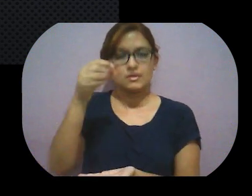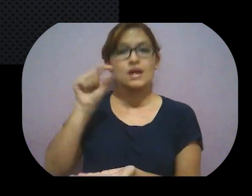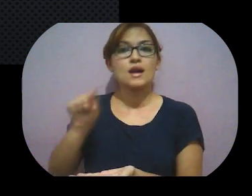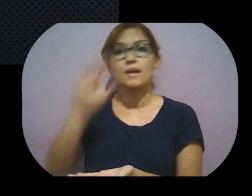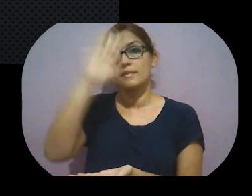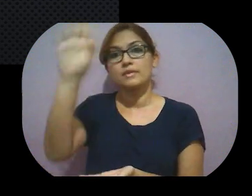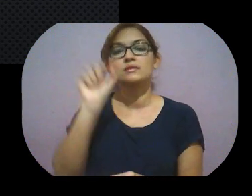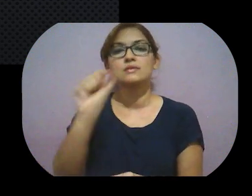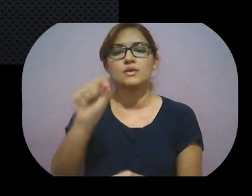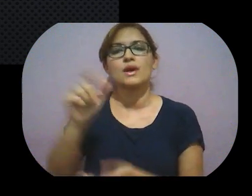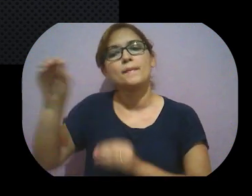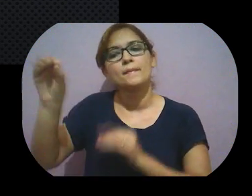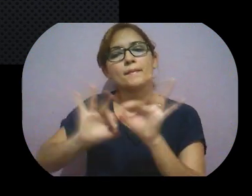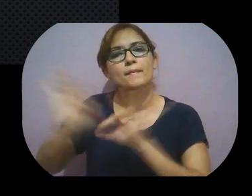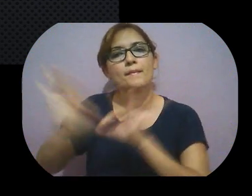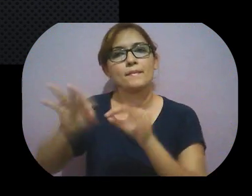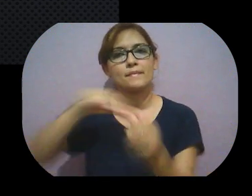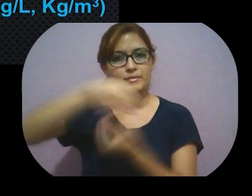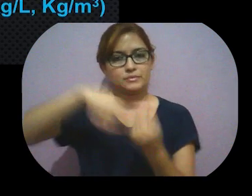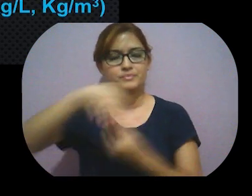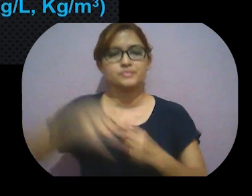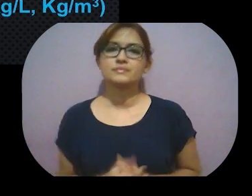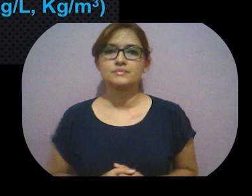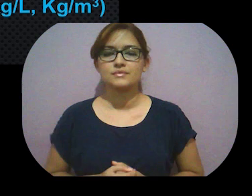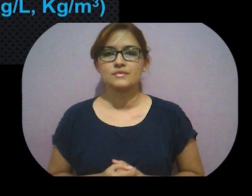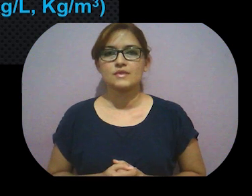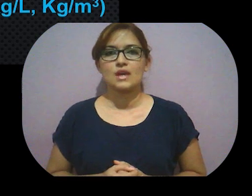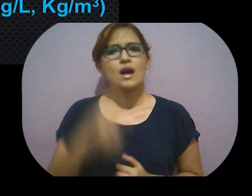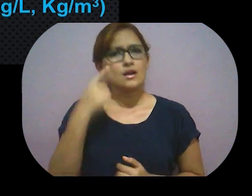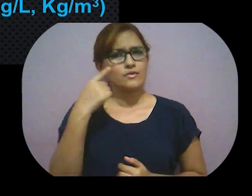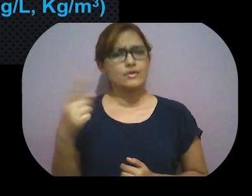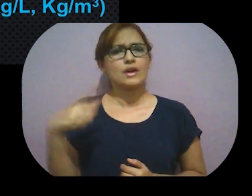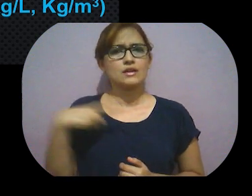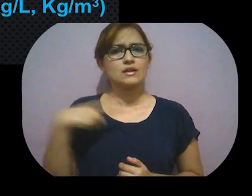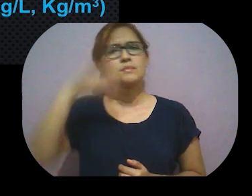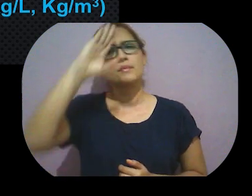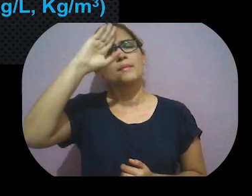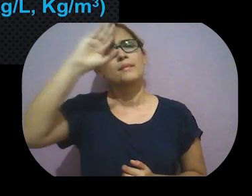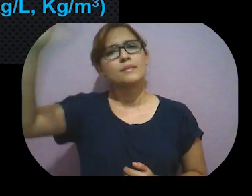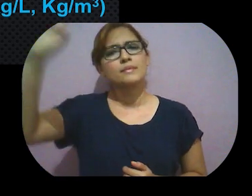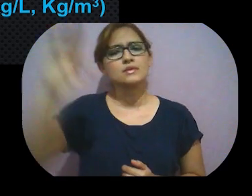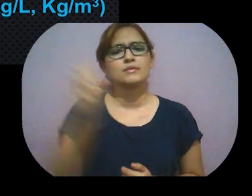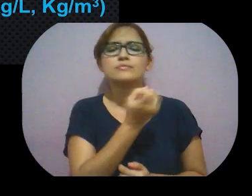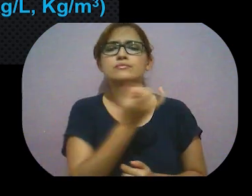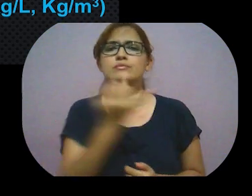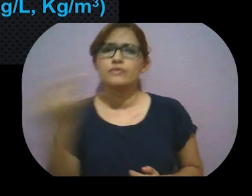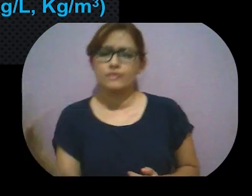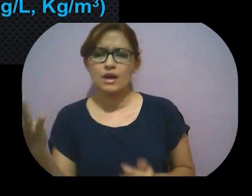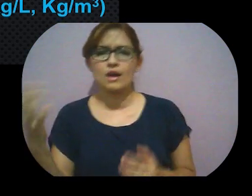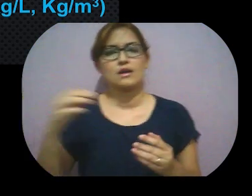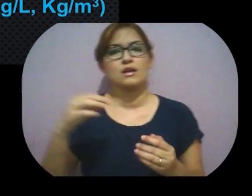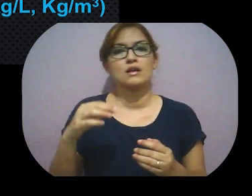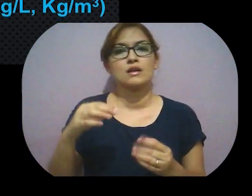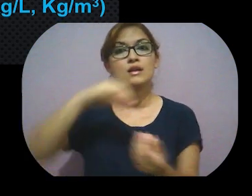é preparar uma solução. Nós temos aqui as principais unidades de concentração. Nós